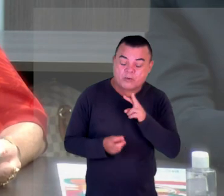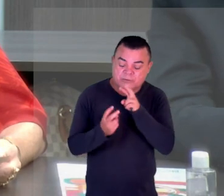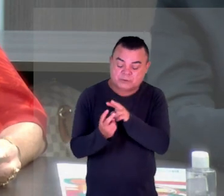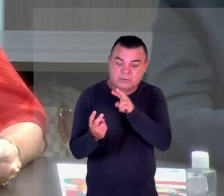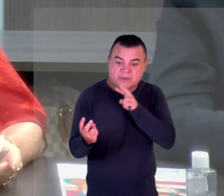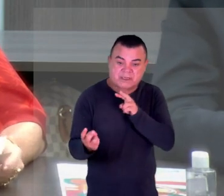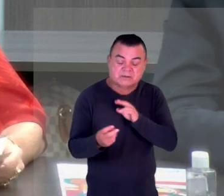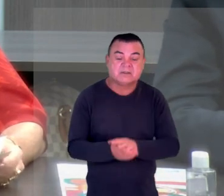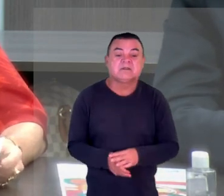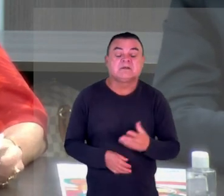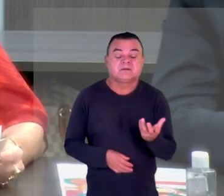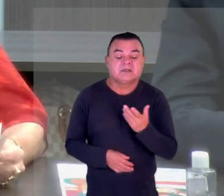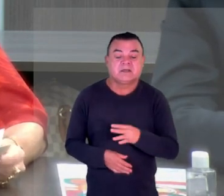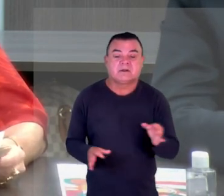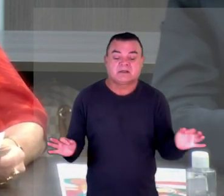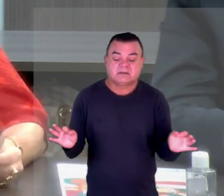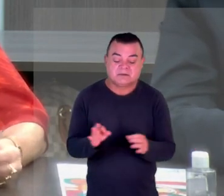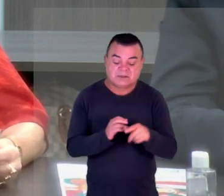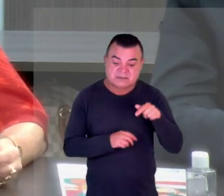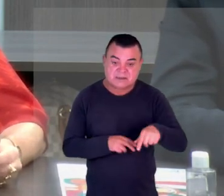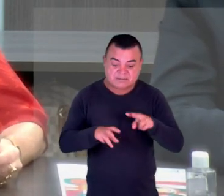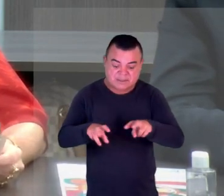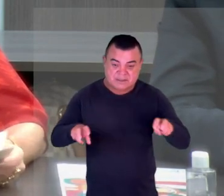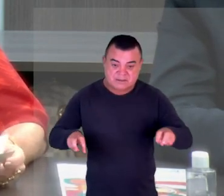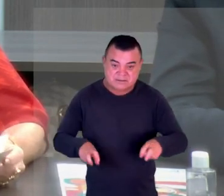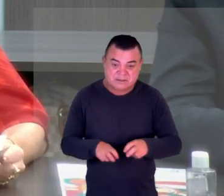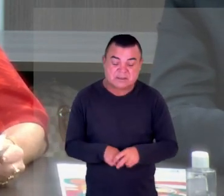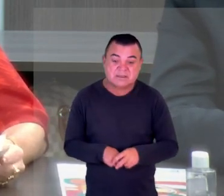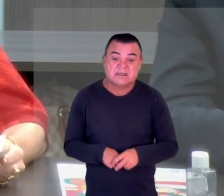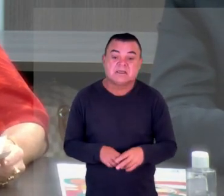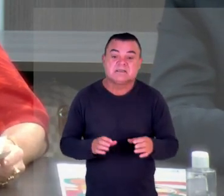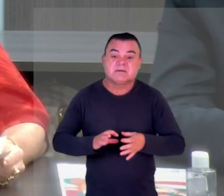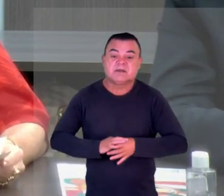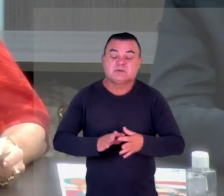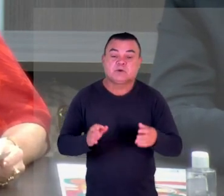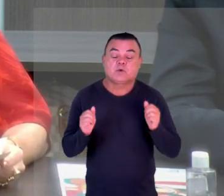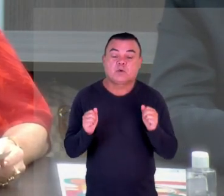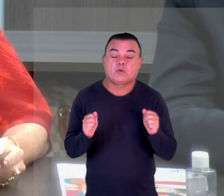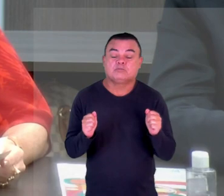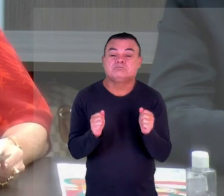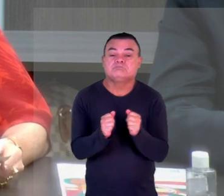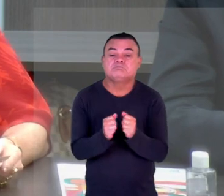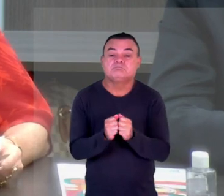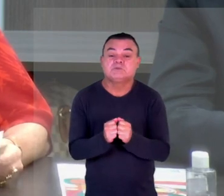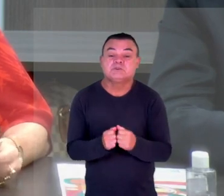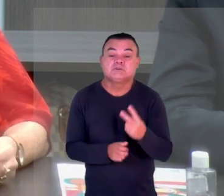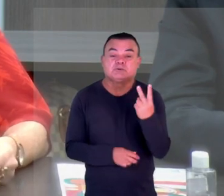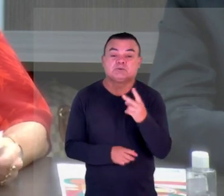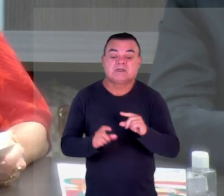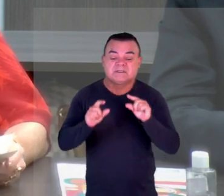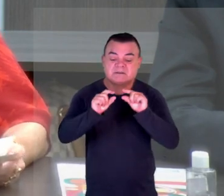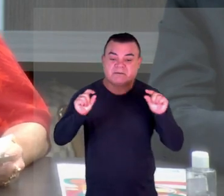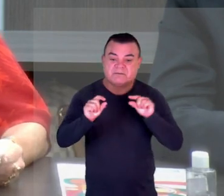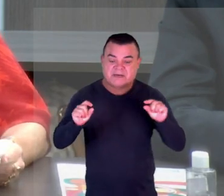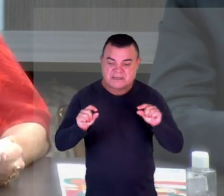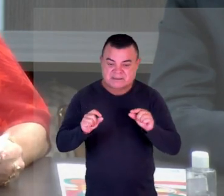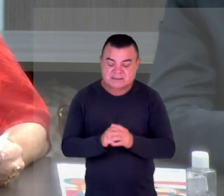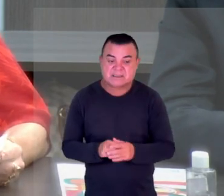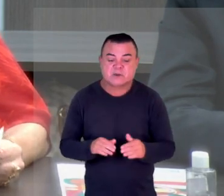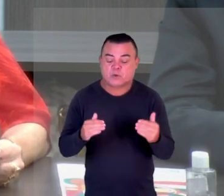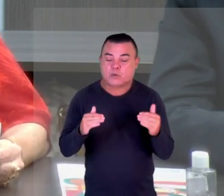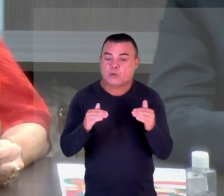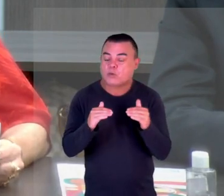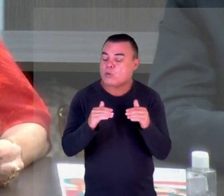essa mesa de abertura com duas frases que a Andreia Davi me passou e que tem Total pertinência com tudo que foi dito